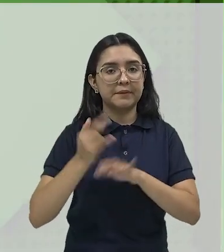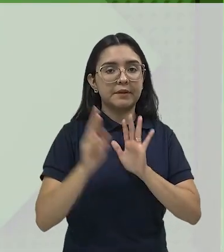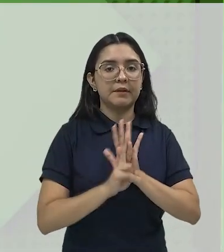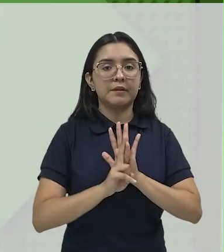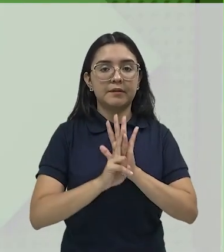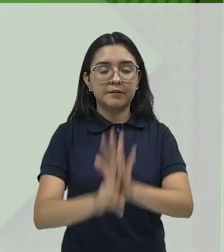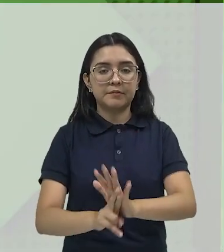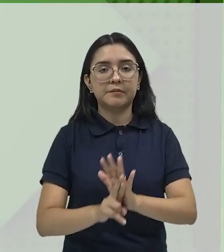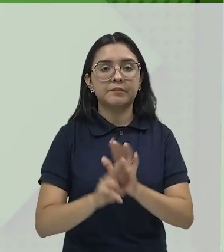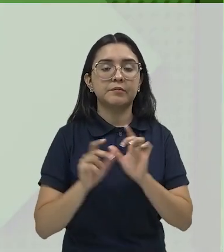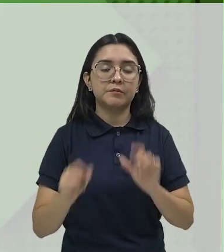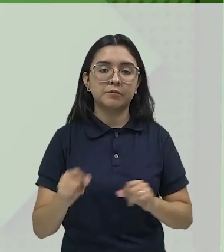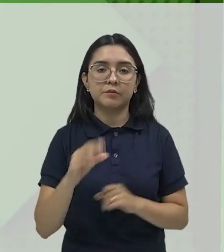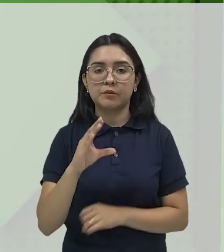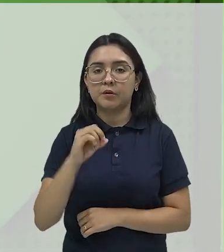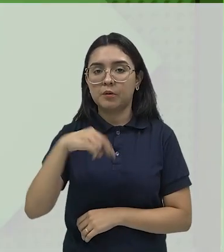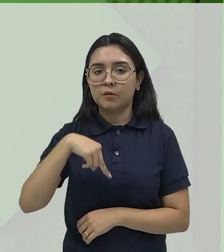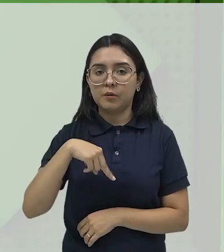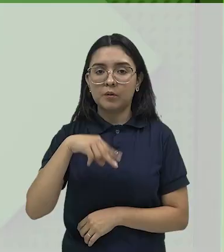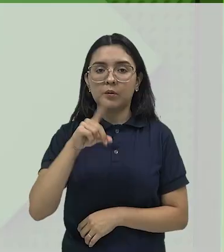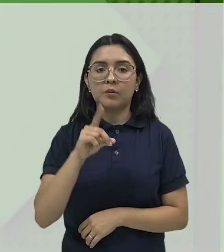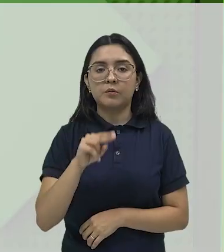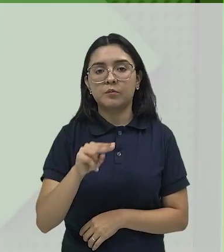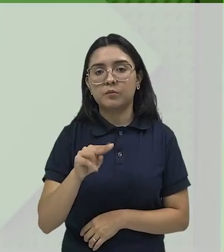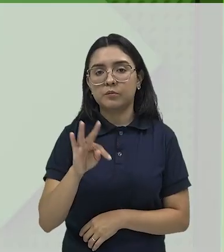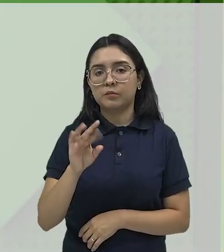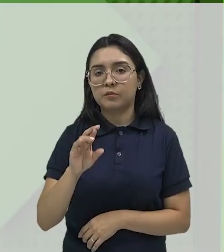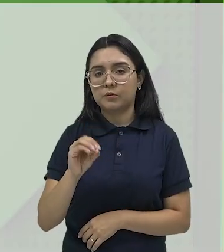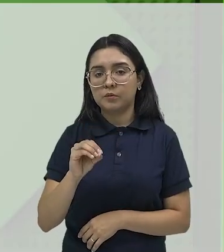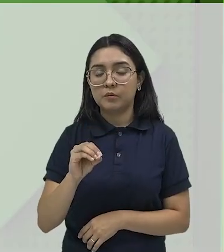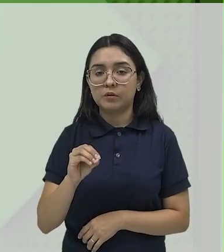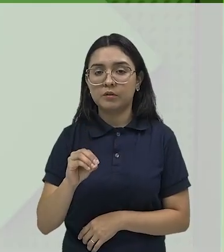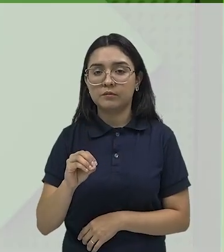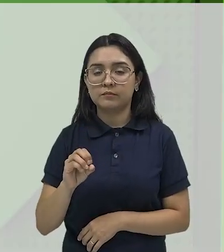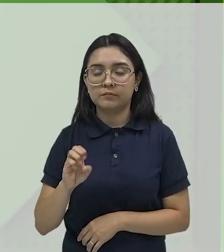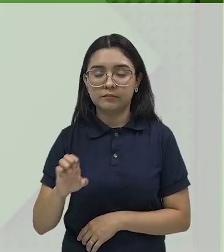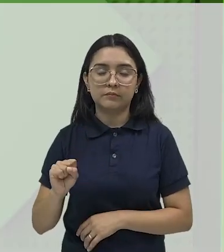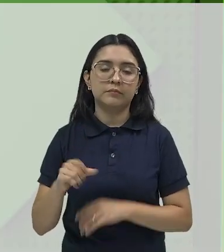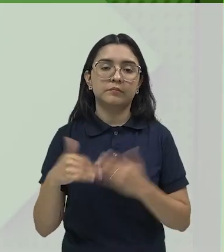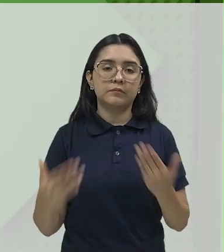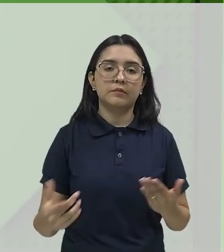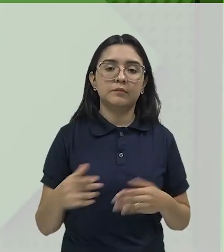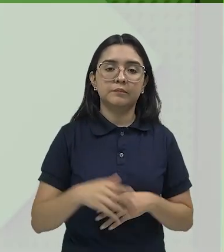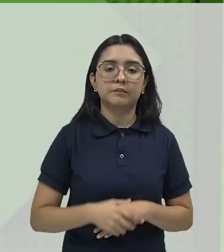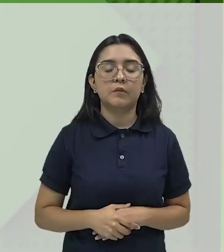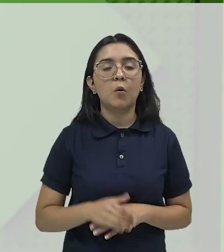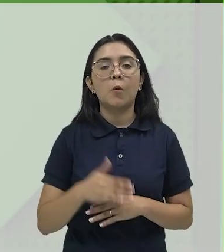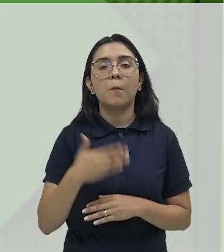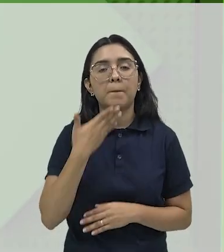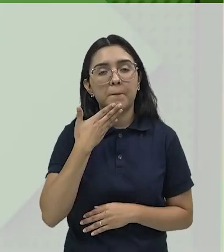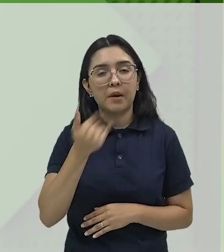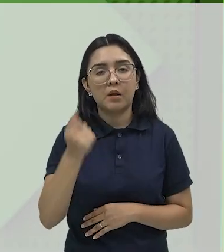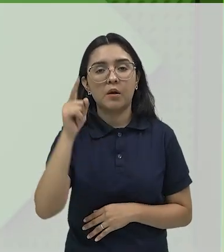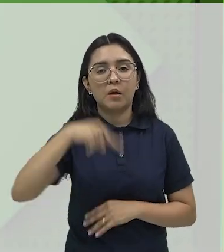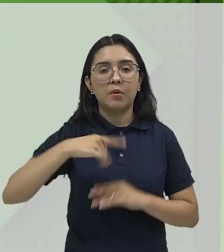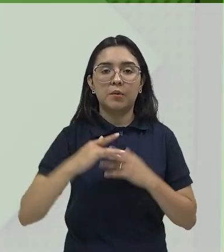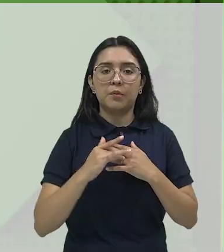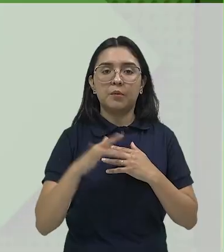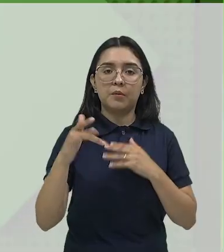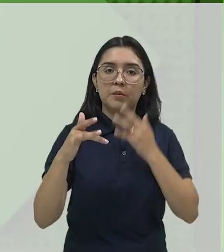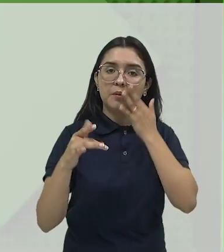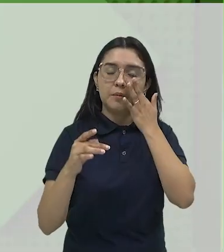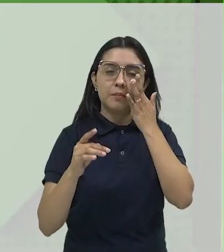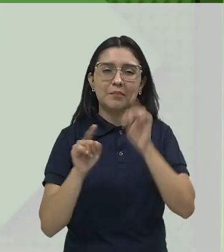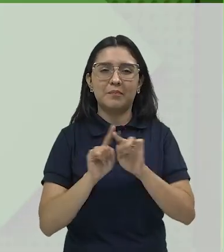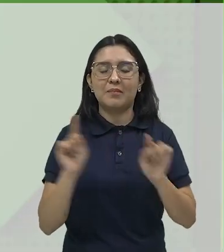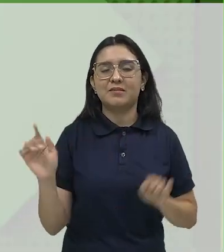os melhores condutores. Poderia dizer para vocês que, dentre eles, um melhor é o ouro, porém, por ser